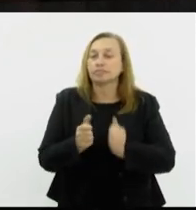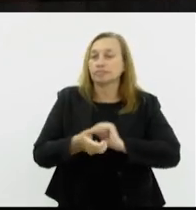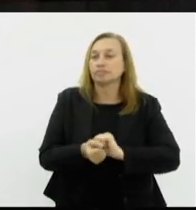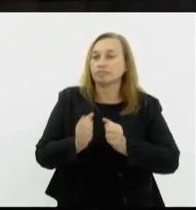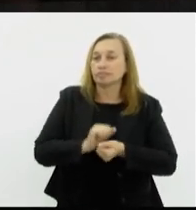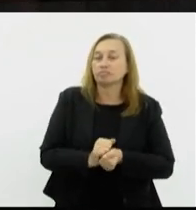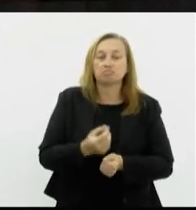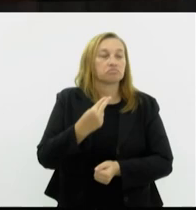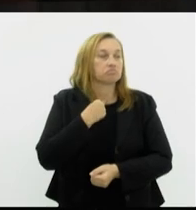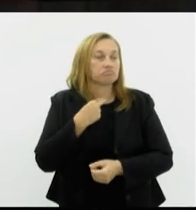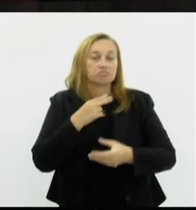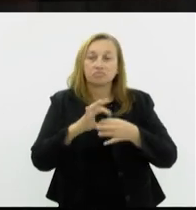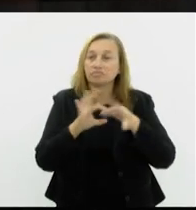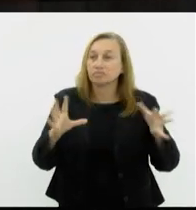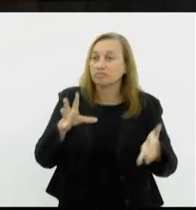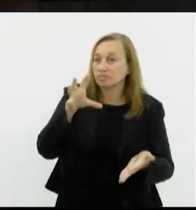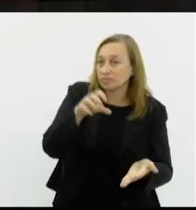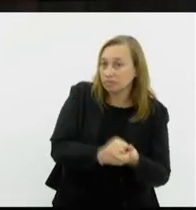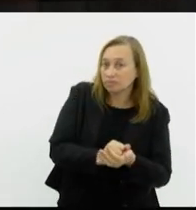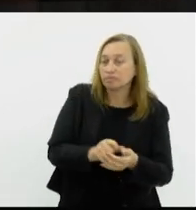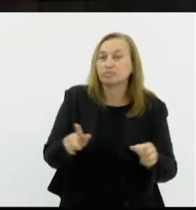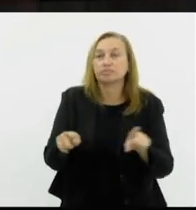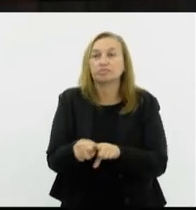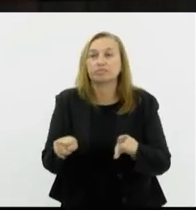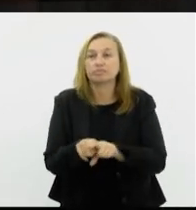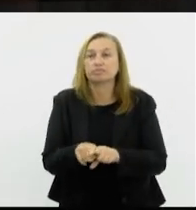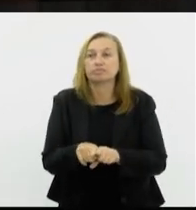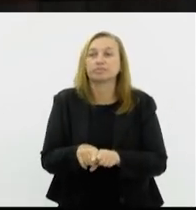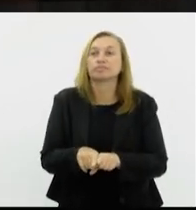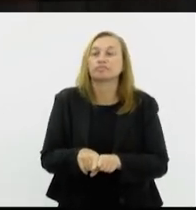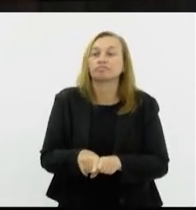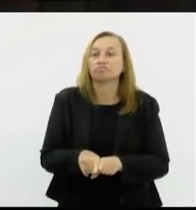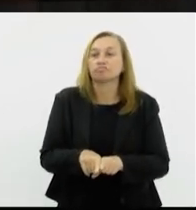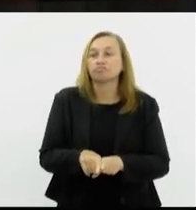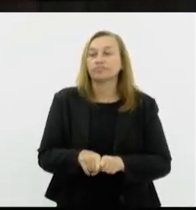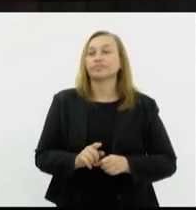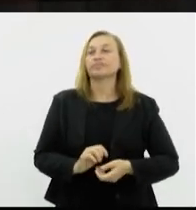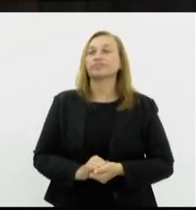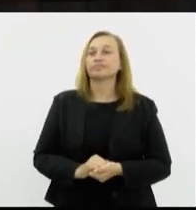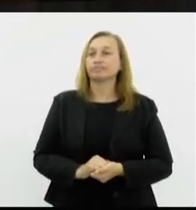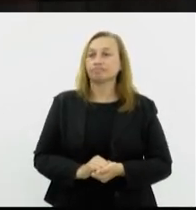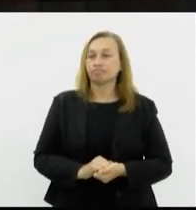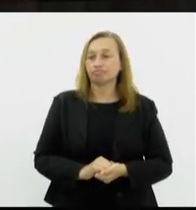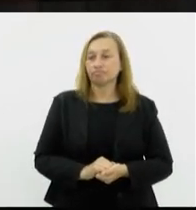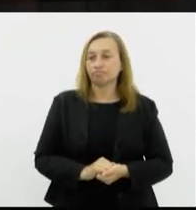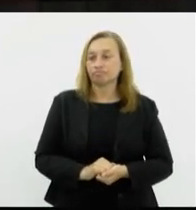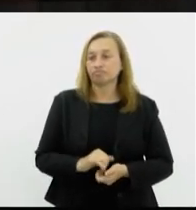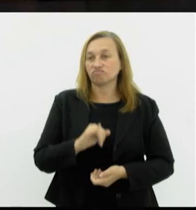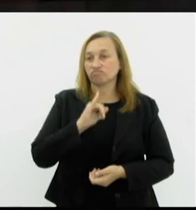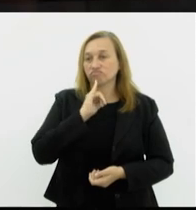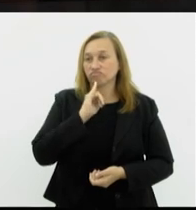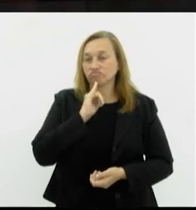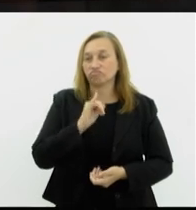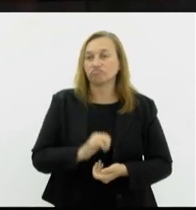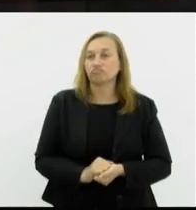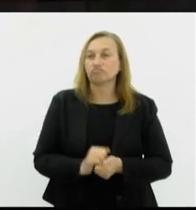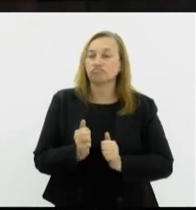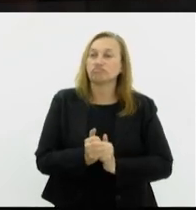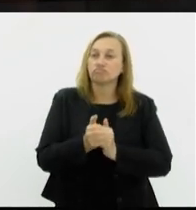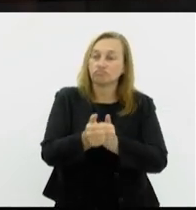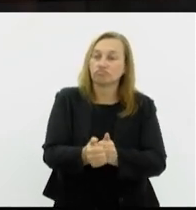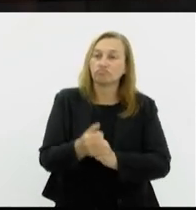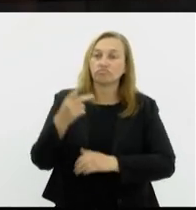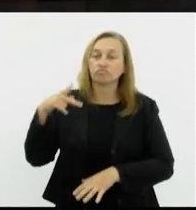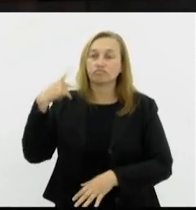poderia deixar de registrar a minha insatisfação naquilo que diz respeito à condução da